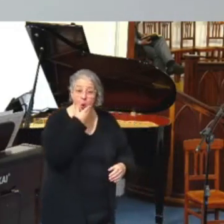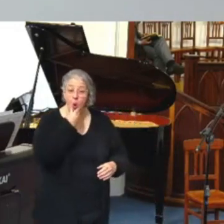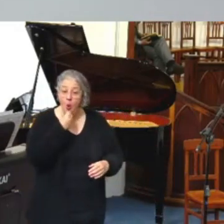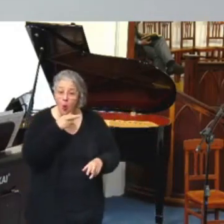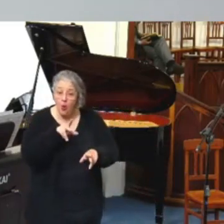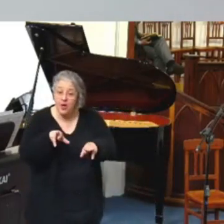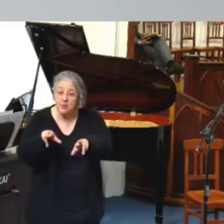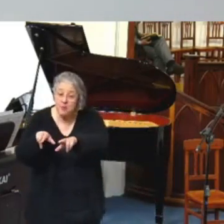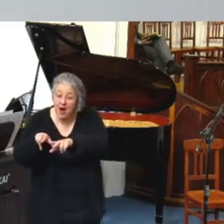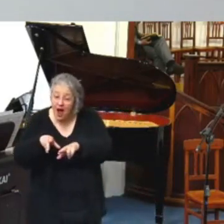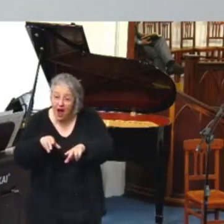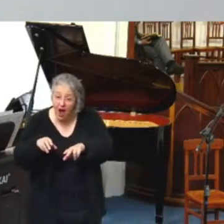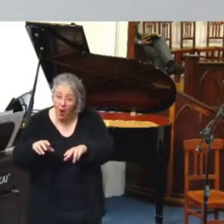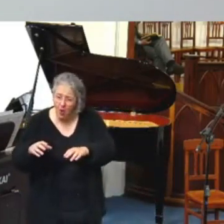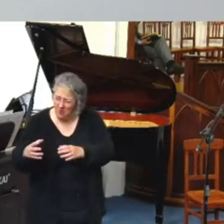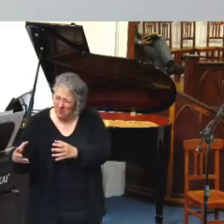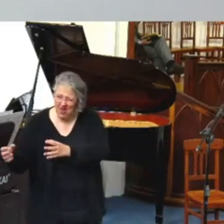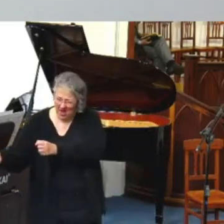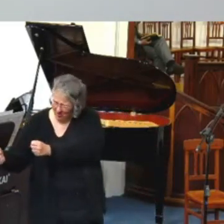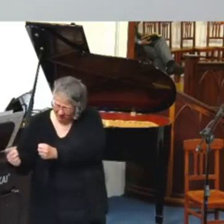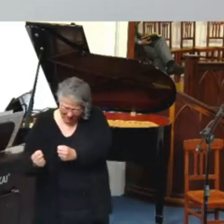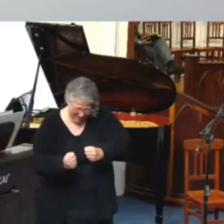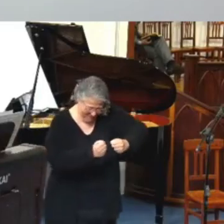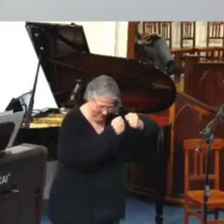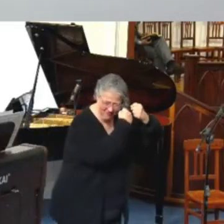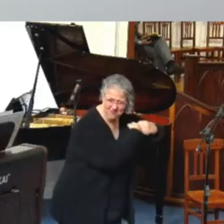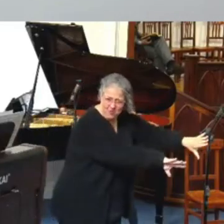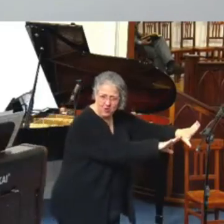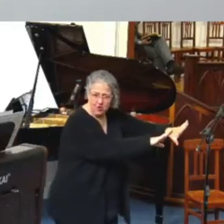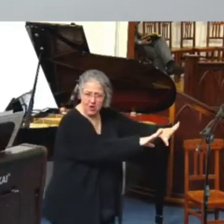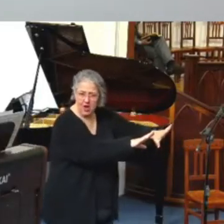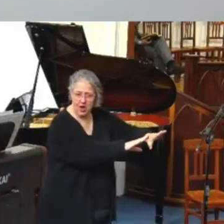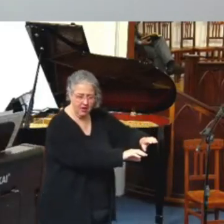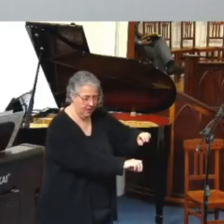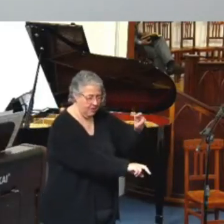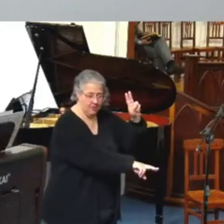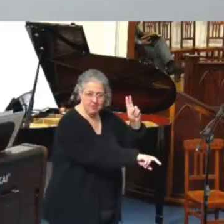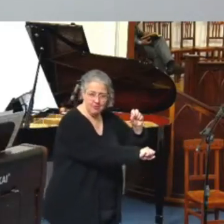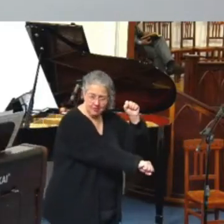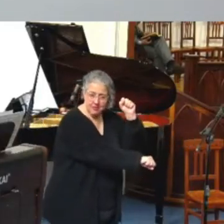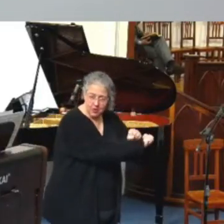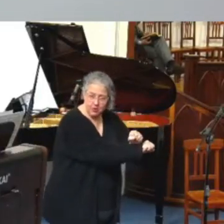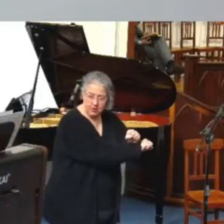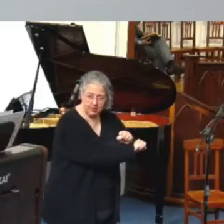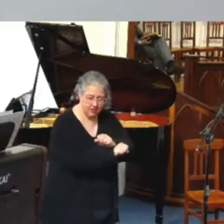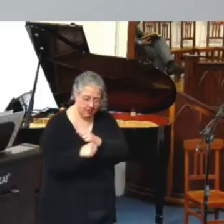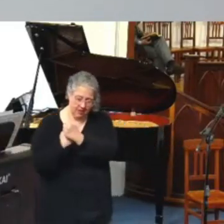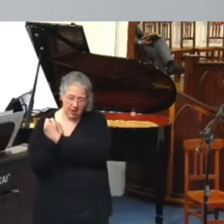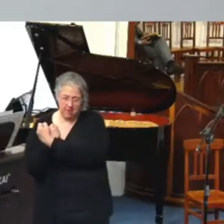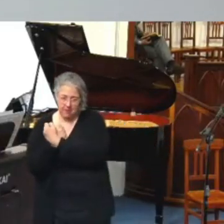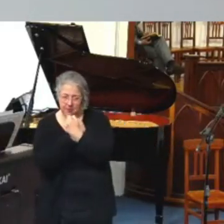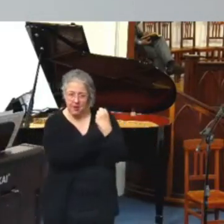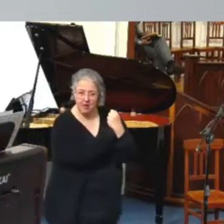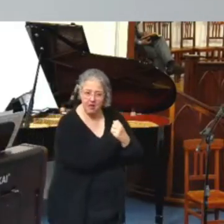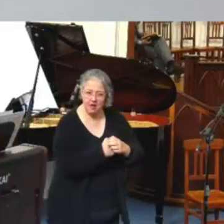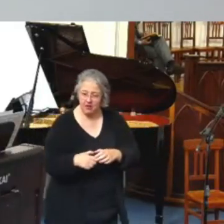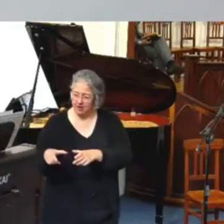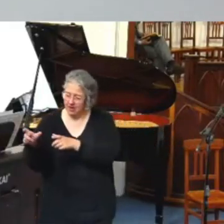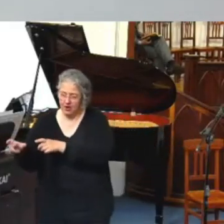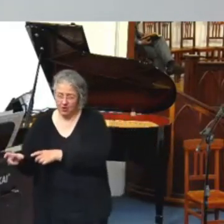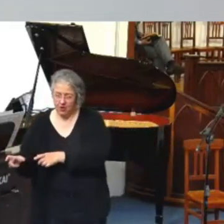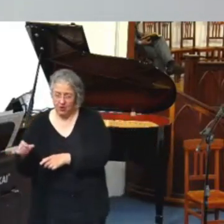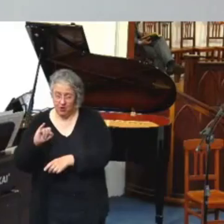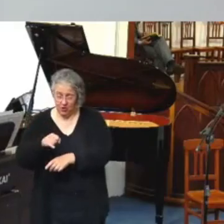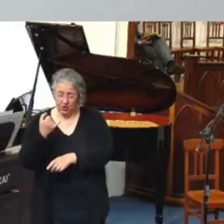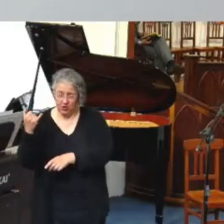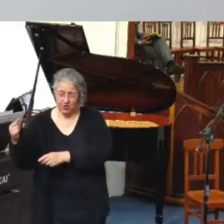quê? Comendo. Eles viram uma caravana de ismaelitas e decidiram então, por